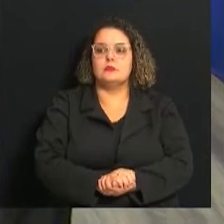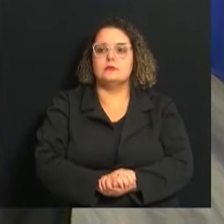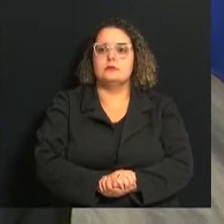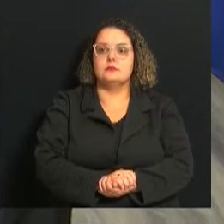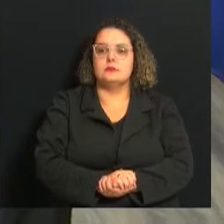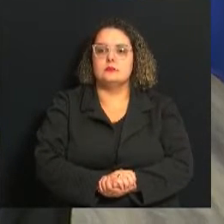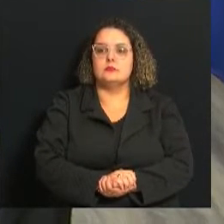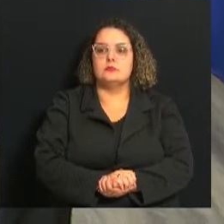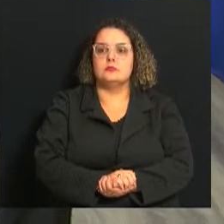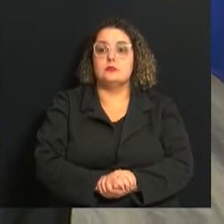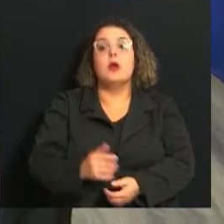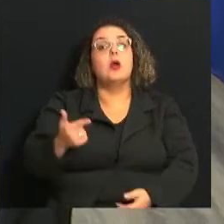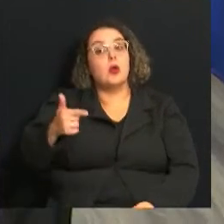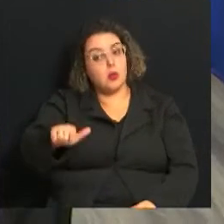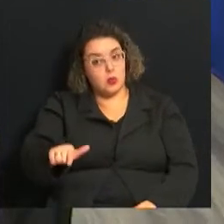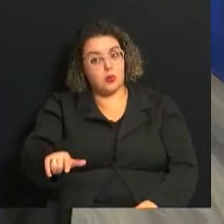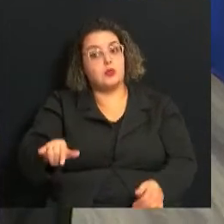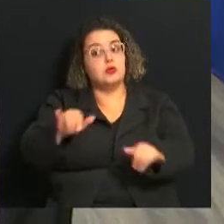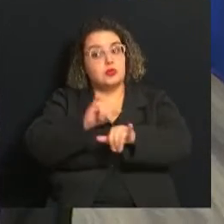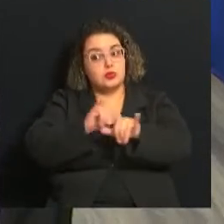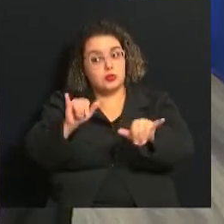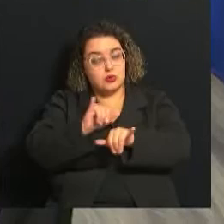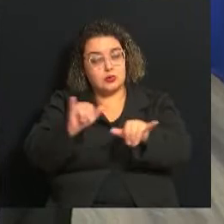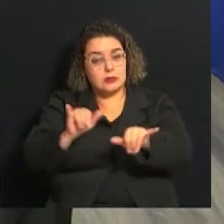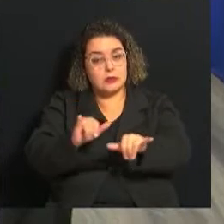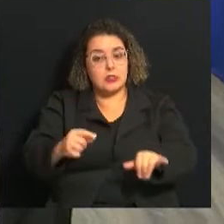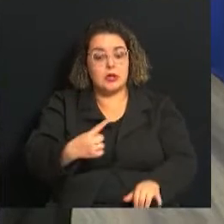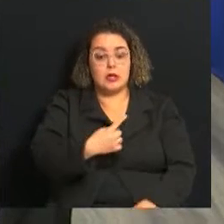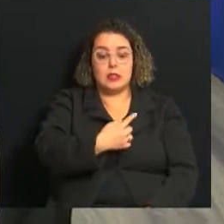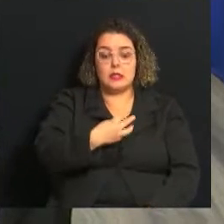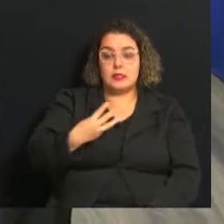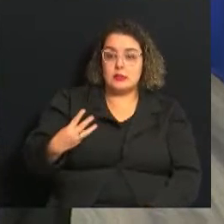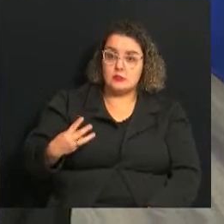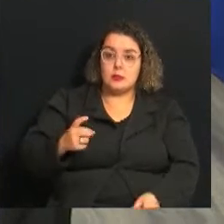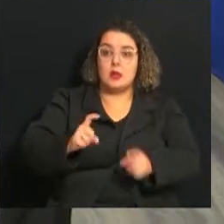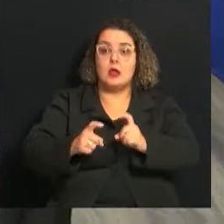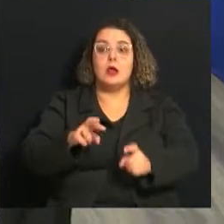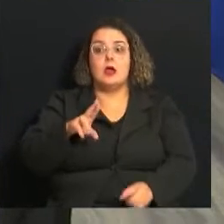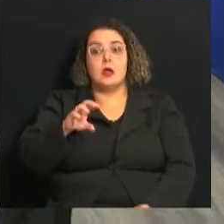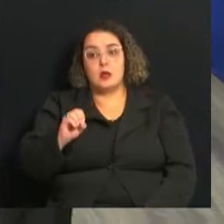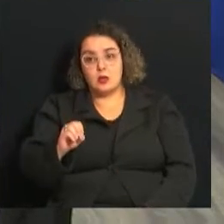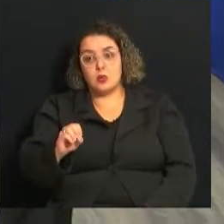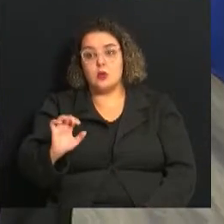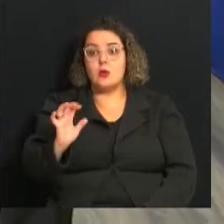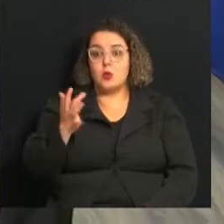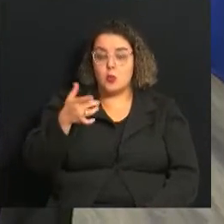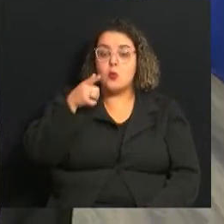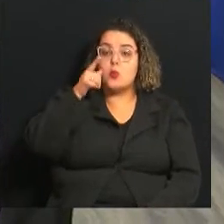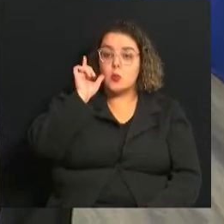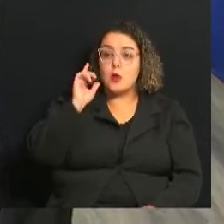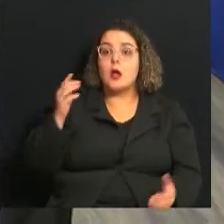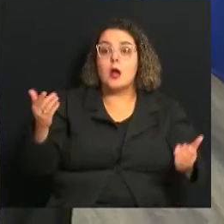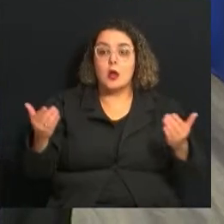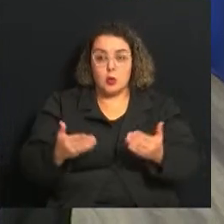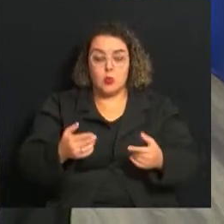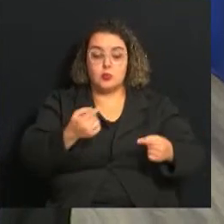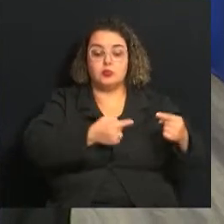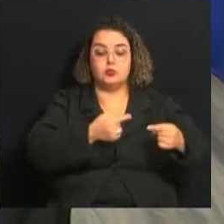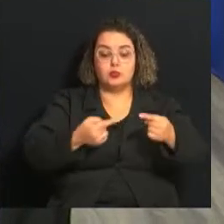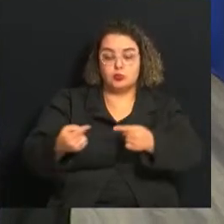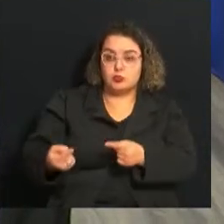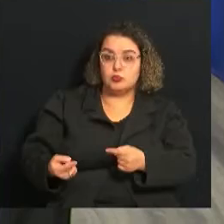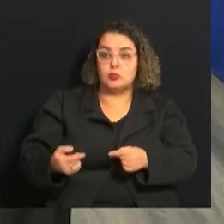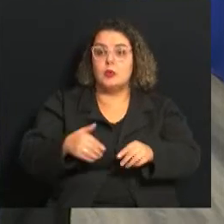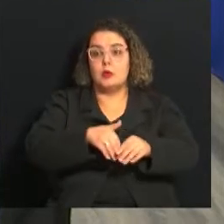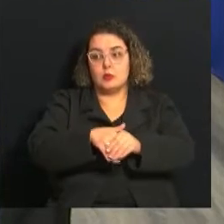E a gente continua repercutindo aqui a 13ª reunião ordinária que aconteceu ontem, agora com as discussões e